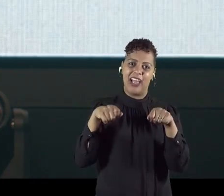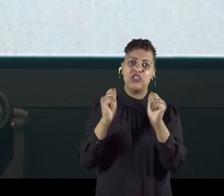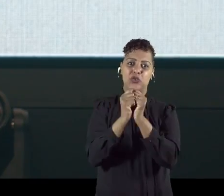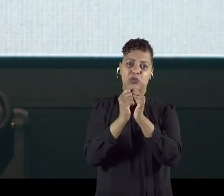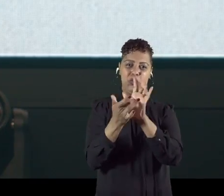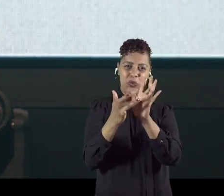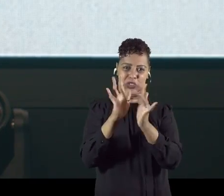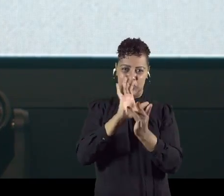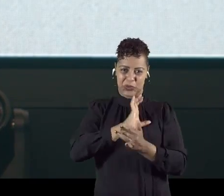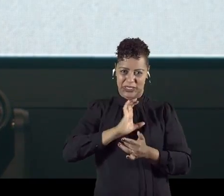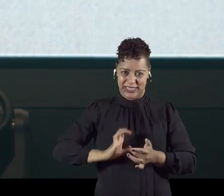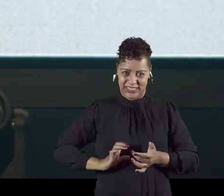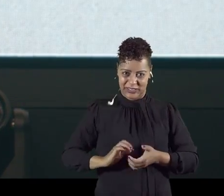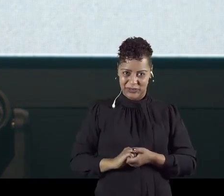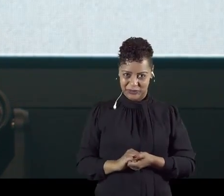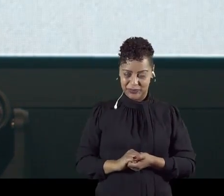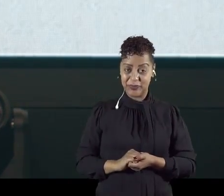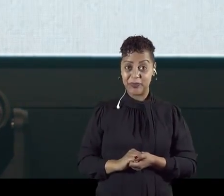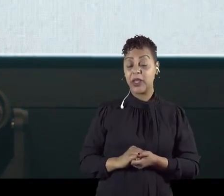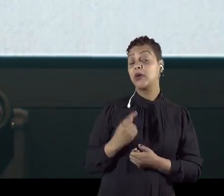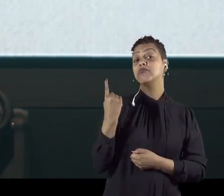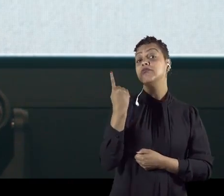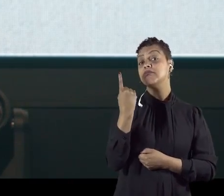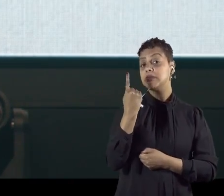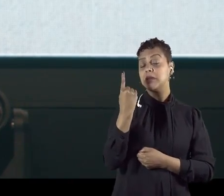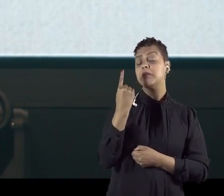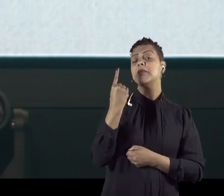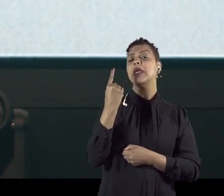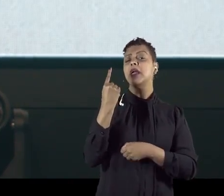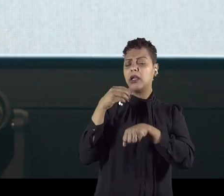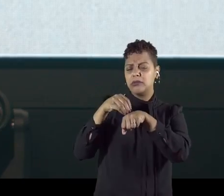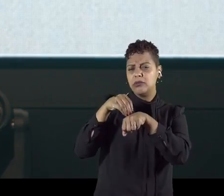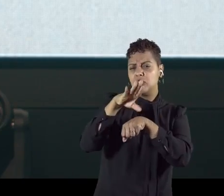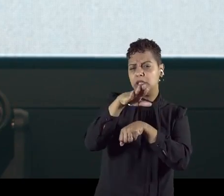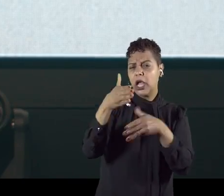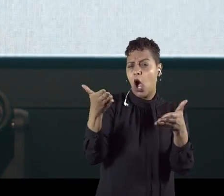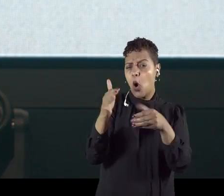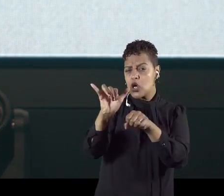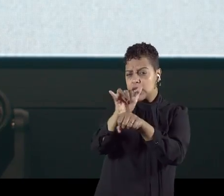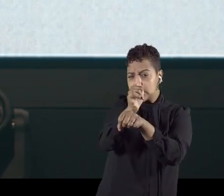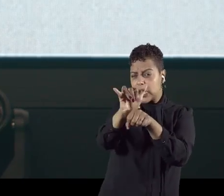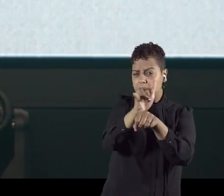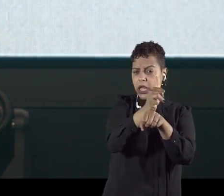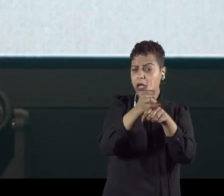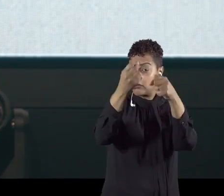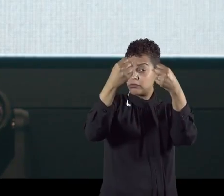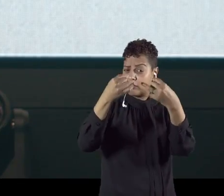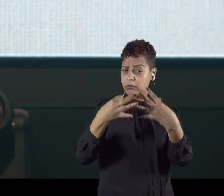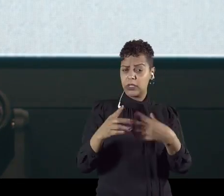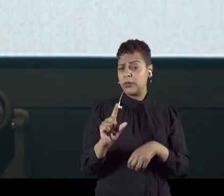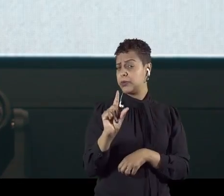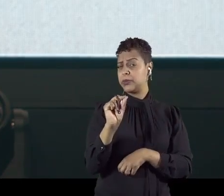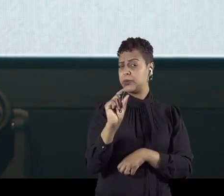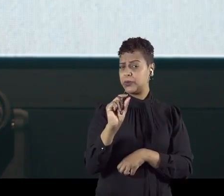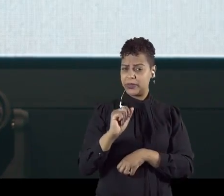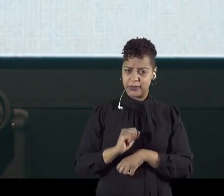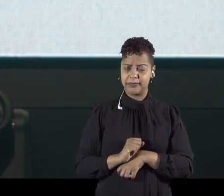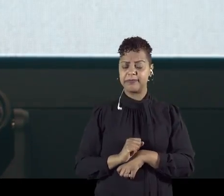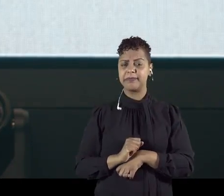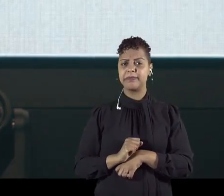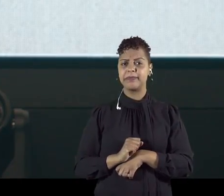é a primeira vitória o primeiro fundamento que eu quero te contar é